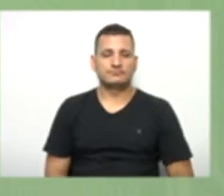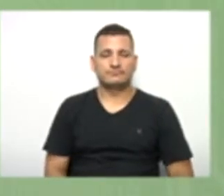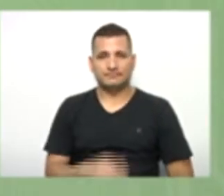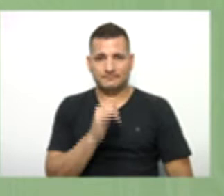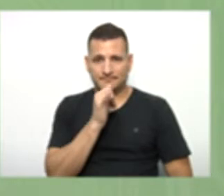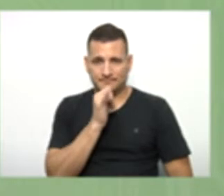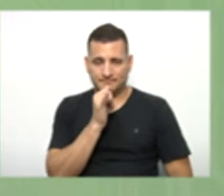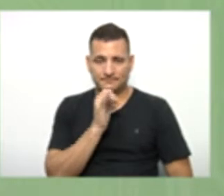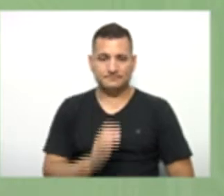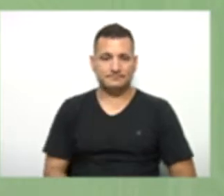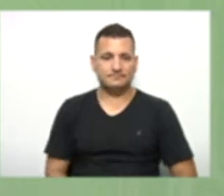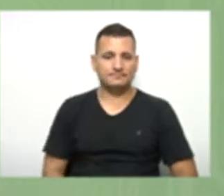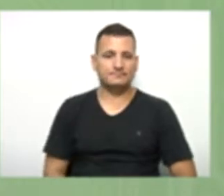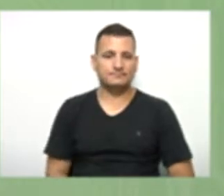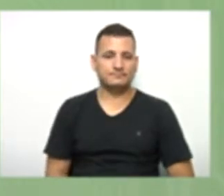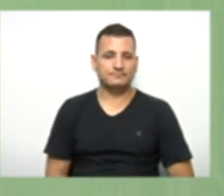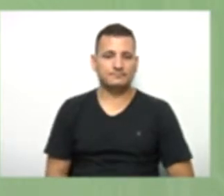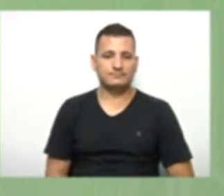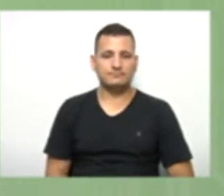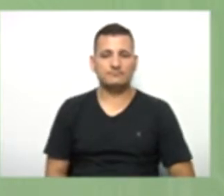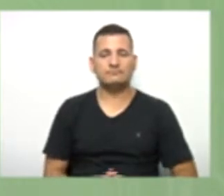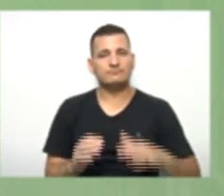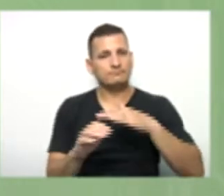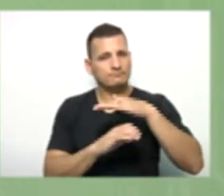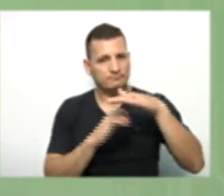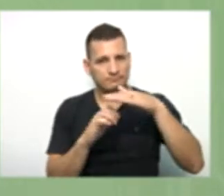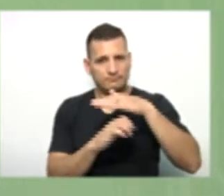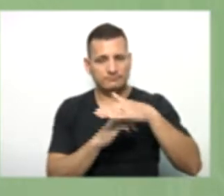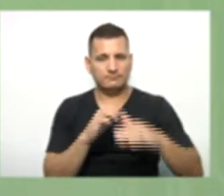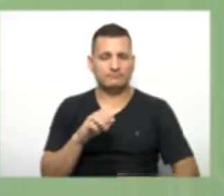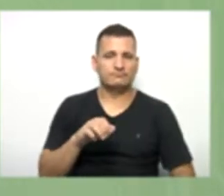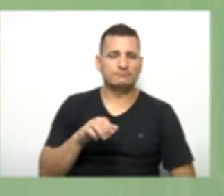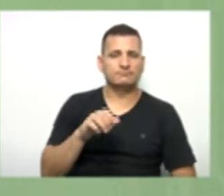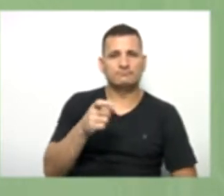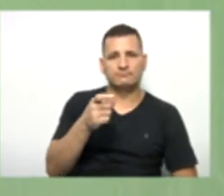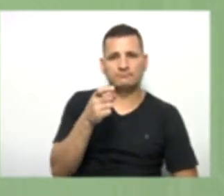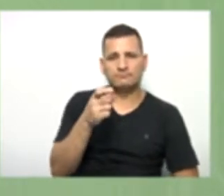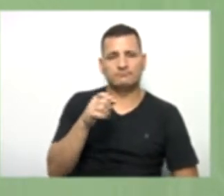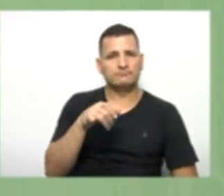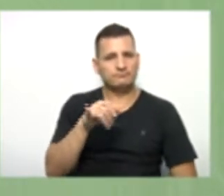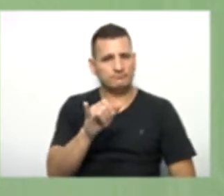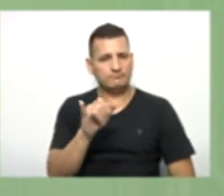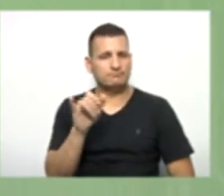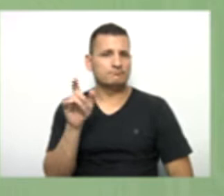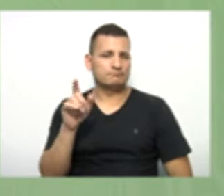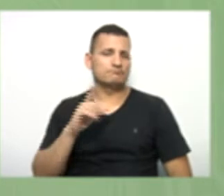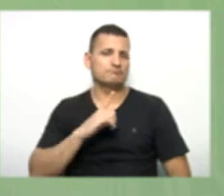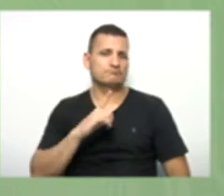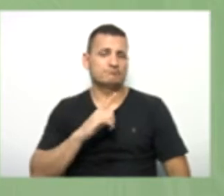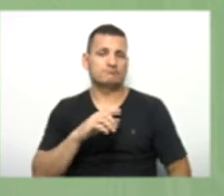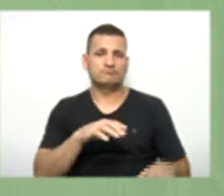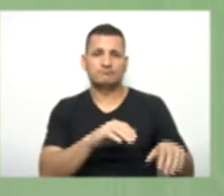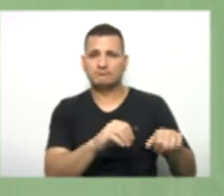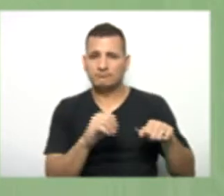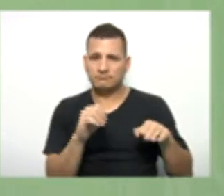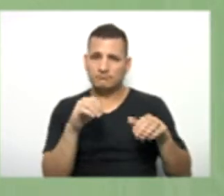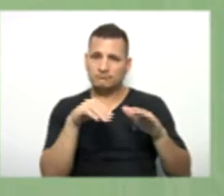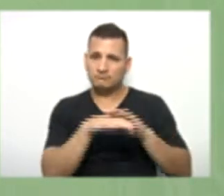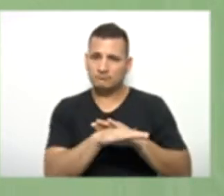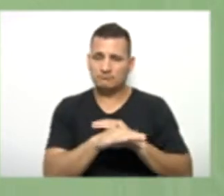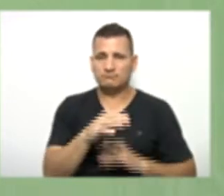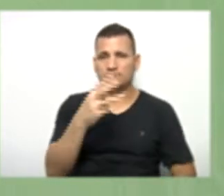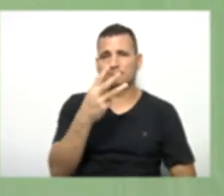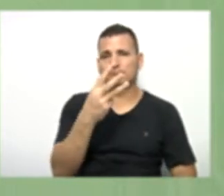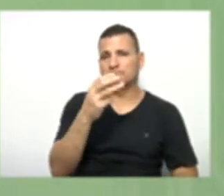Exemplo. A empresa XY recebeu em sua conta caixa